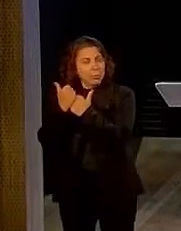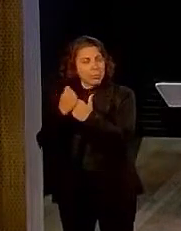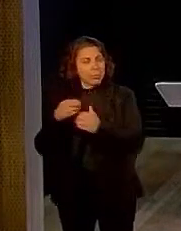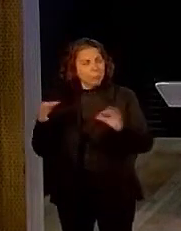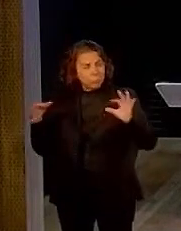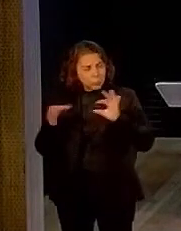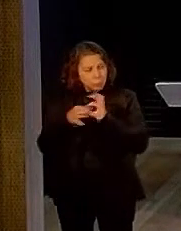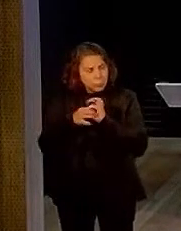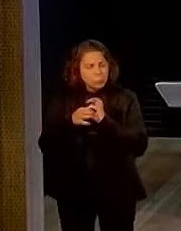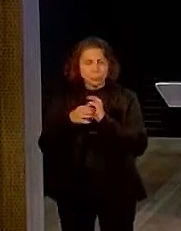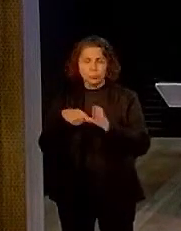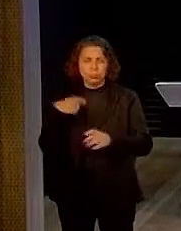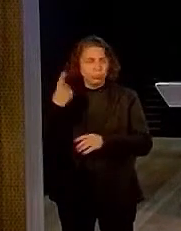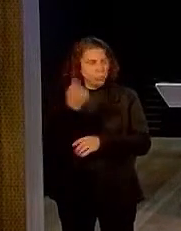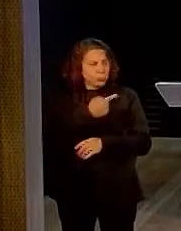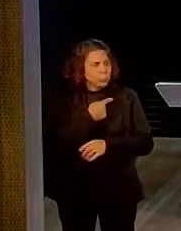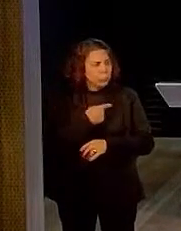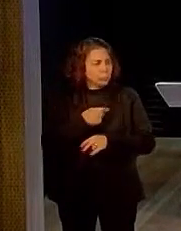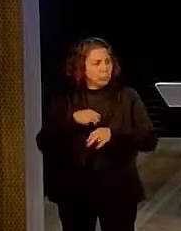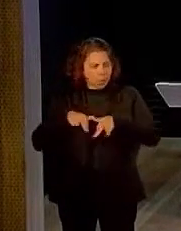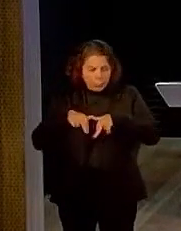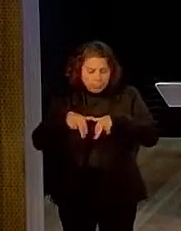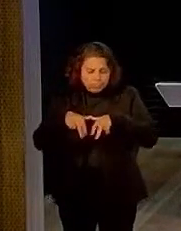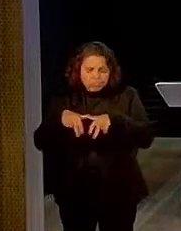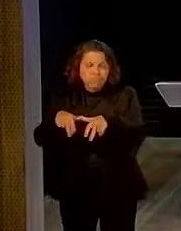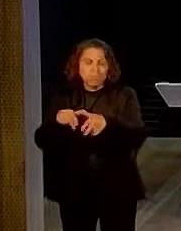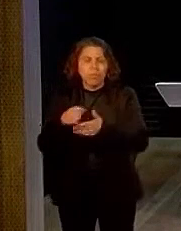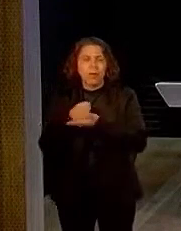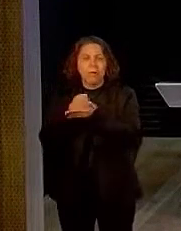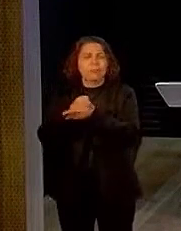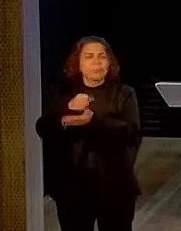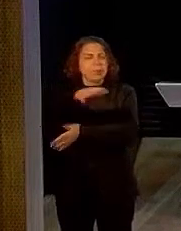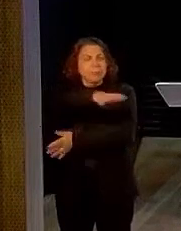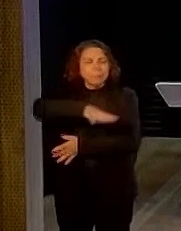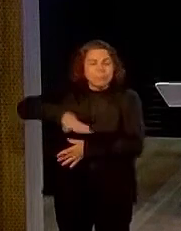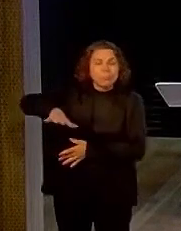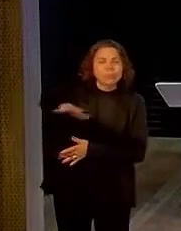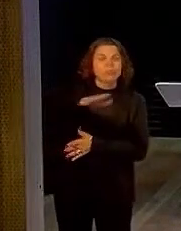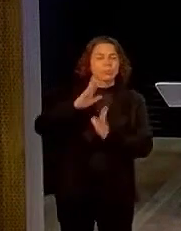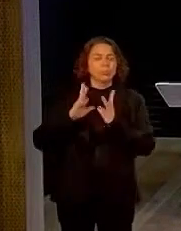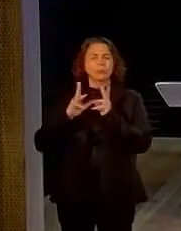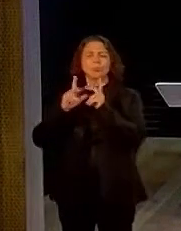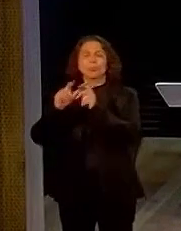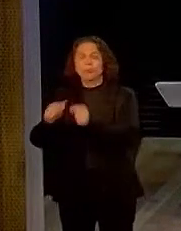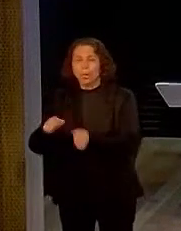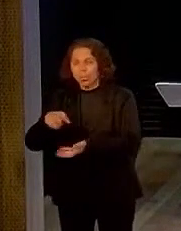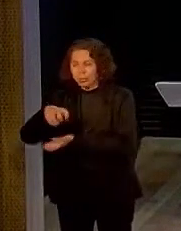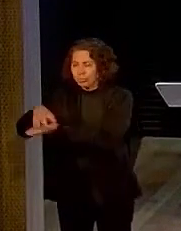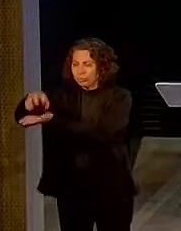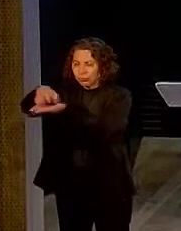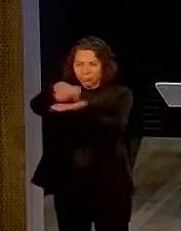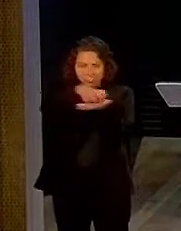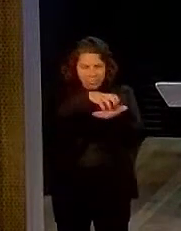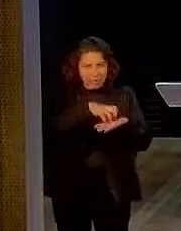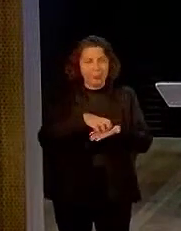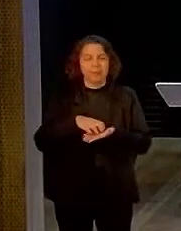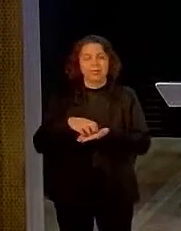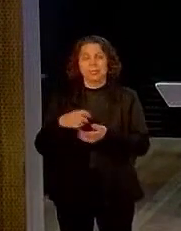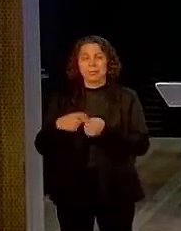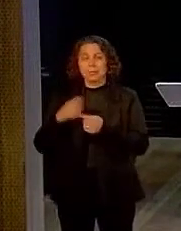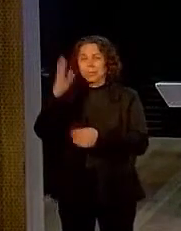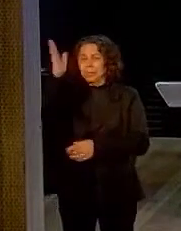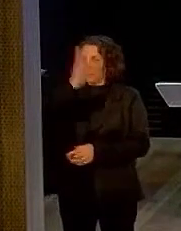Unidos ajudando a todos em todos os segmentos em todas as áreas porque o Brasil